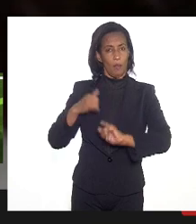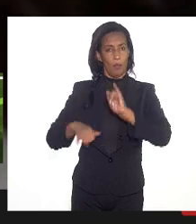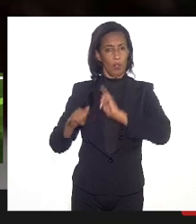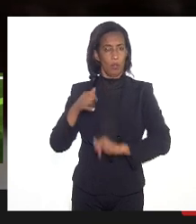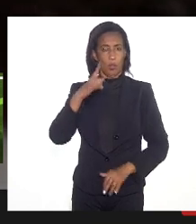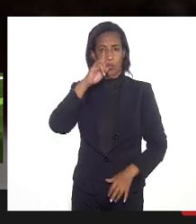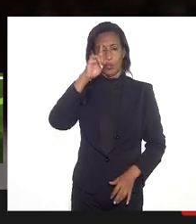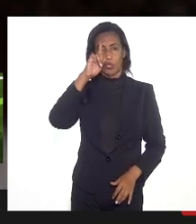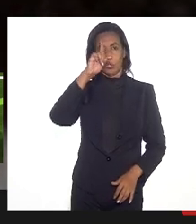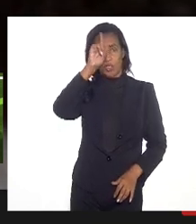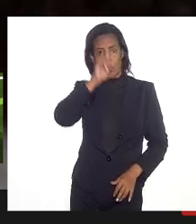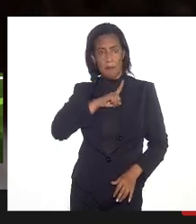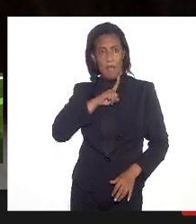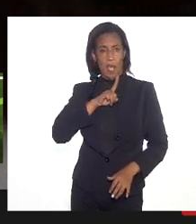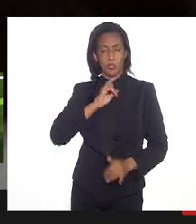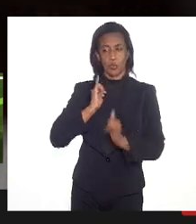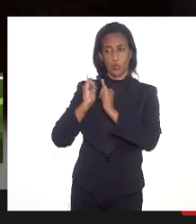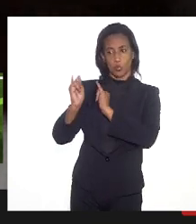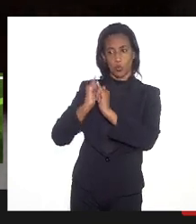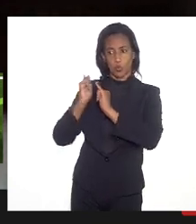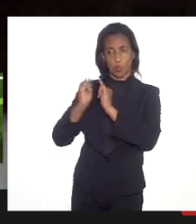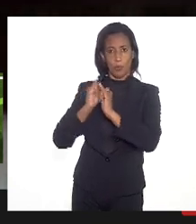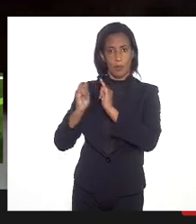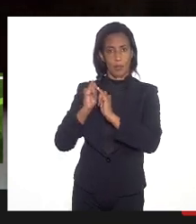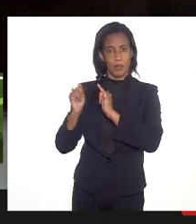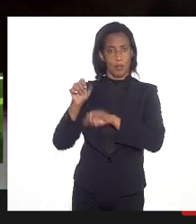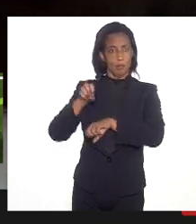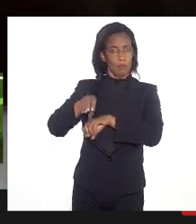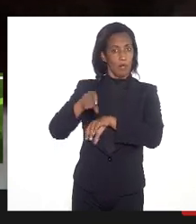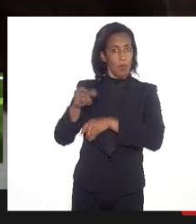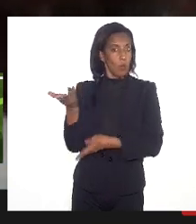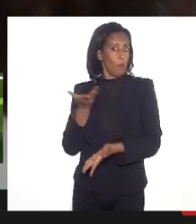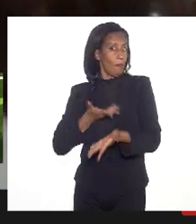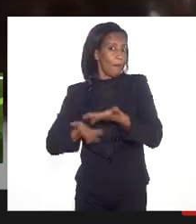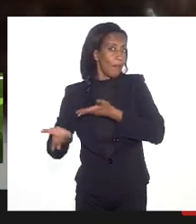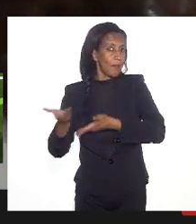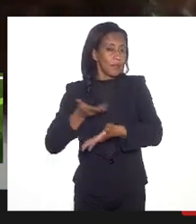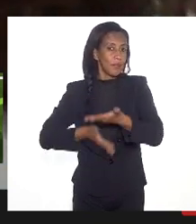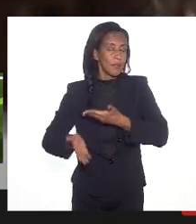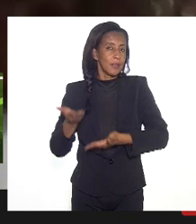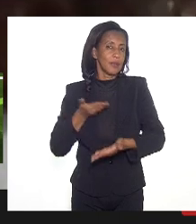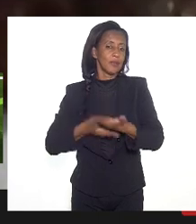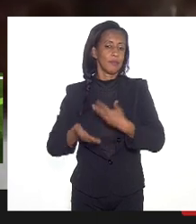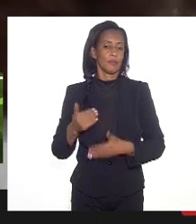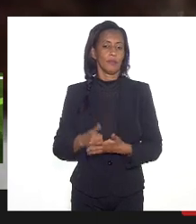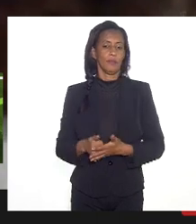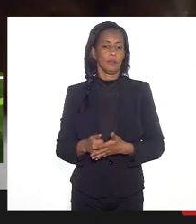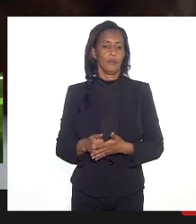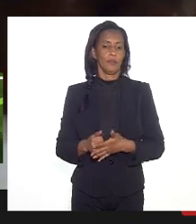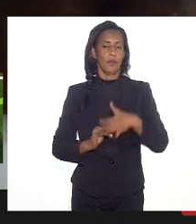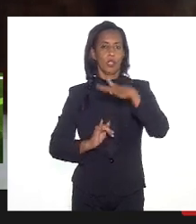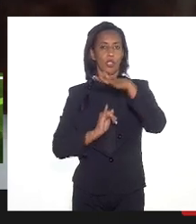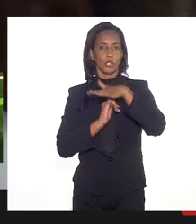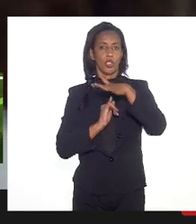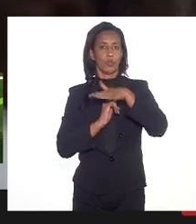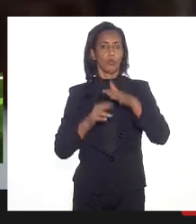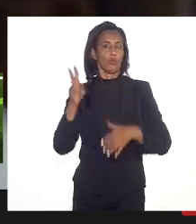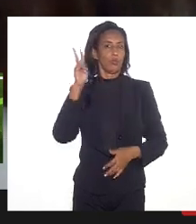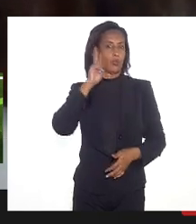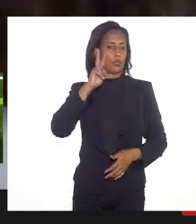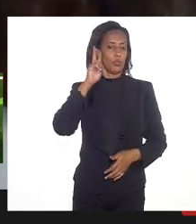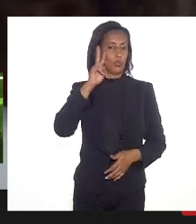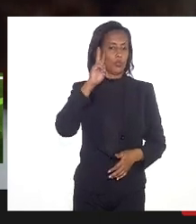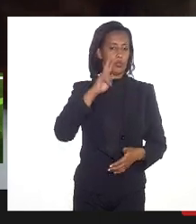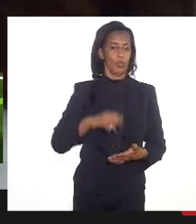Imagem Documental em Educação, numa parceria com o Instituto de História,